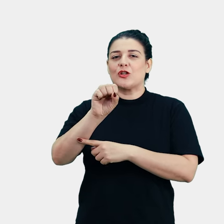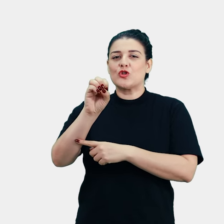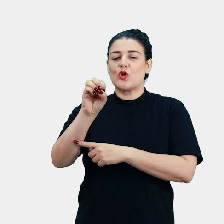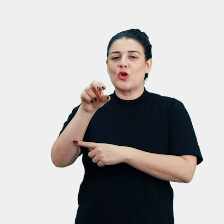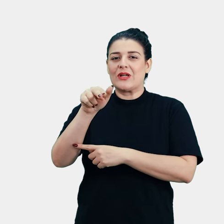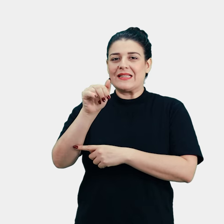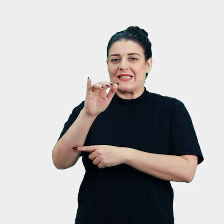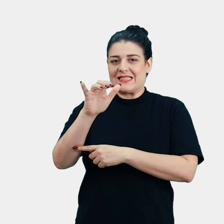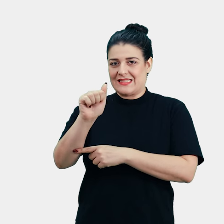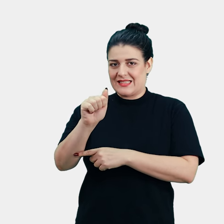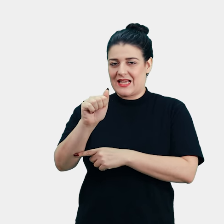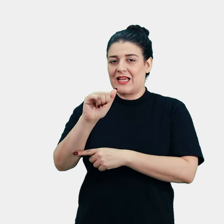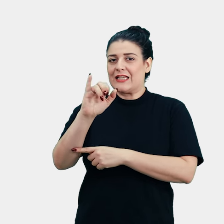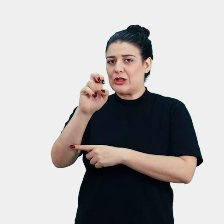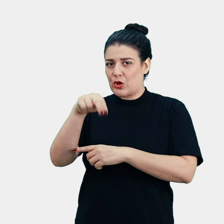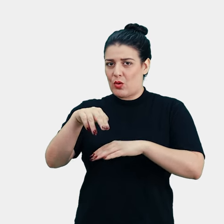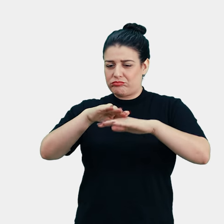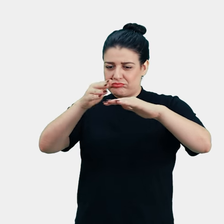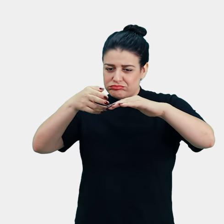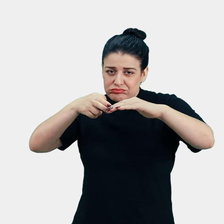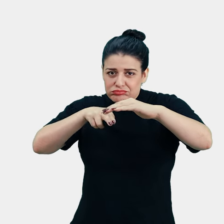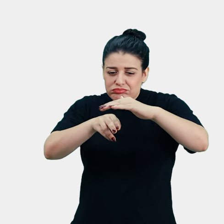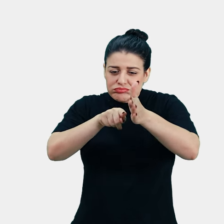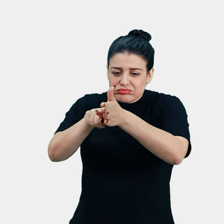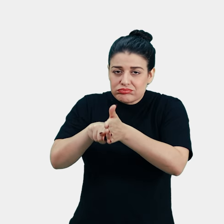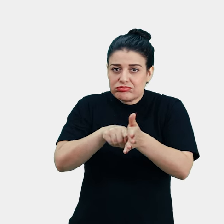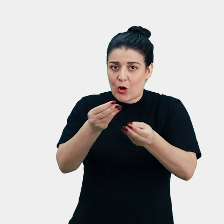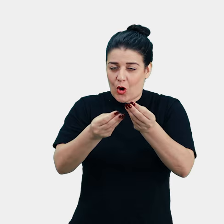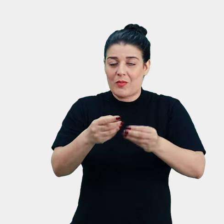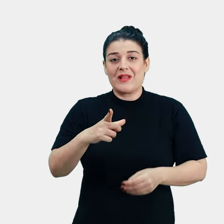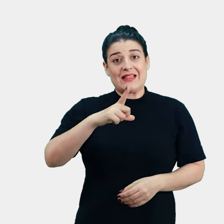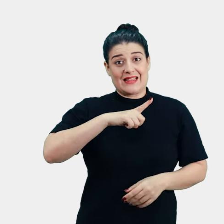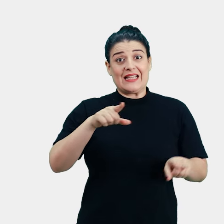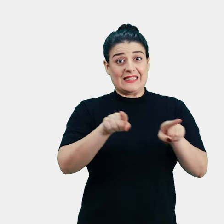de Fourier. E além disso, nós temos os analisadores híbridos.